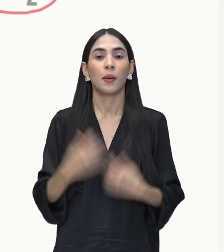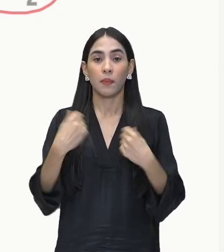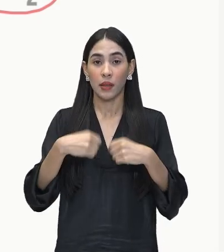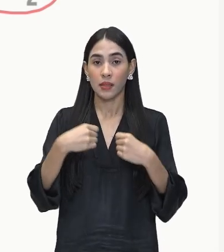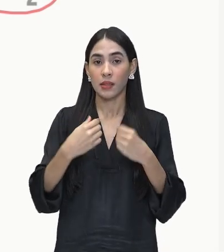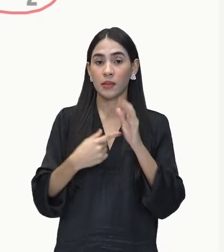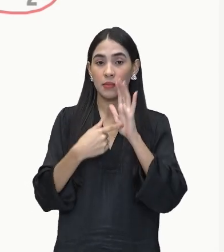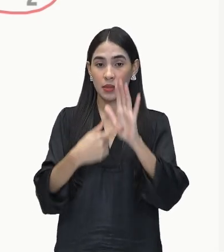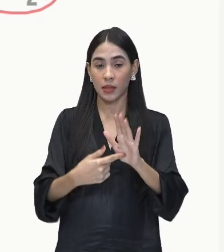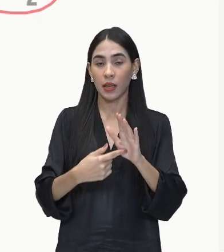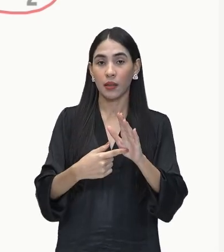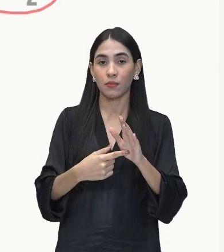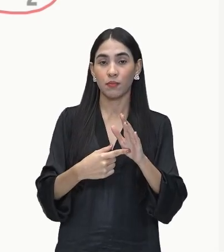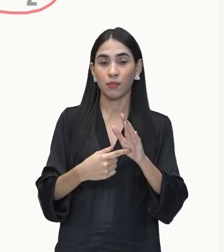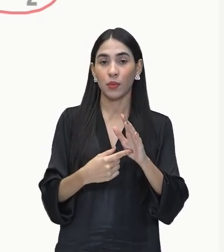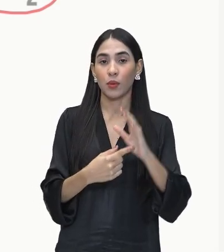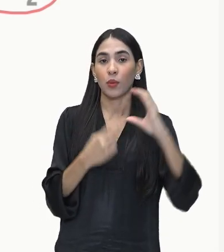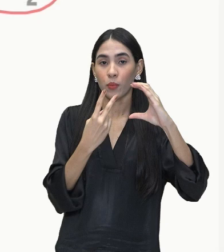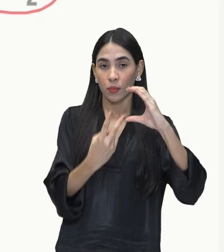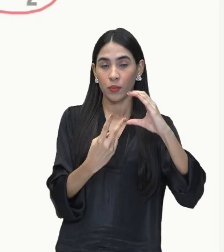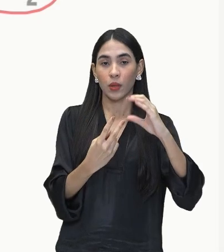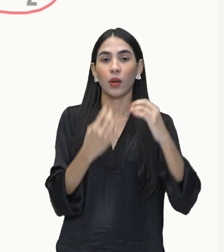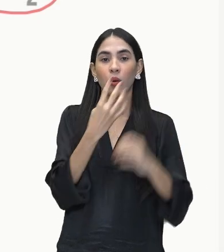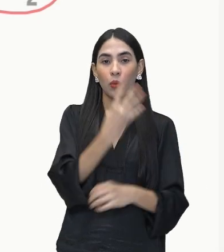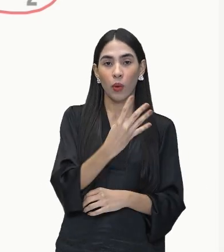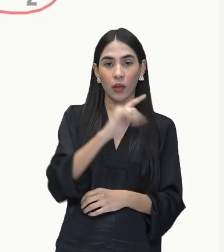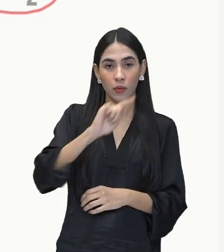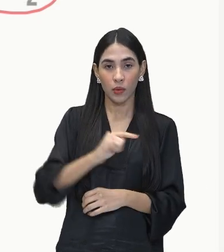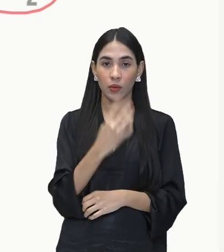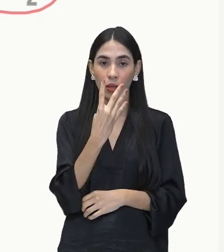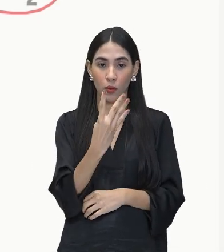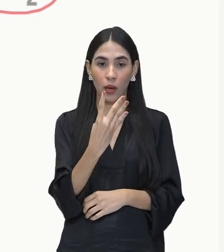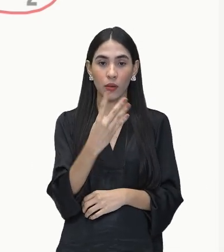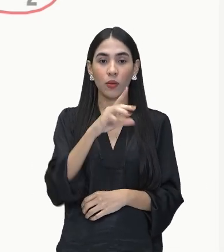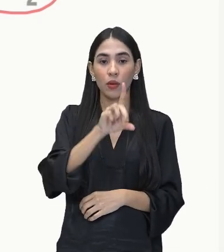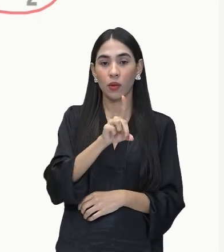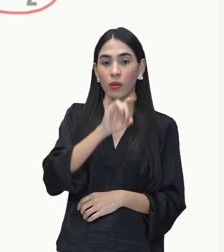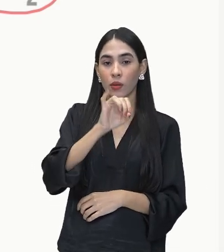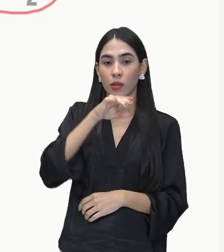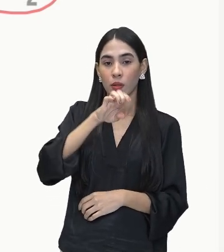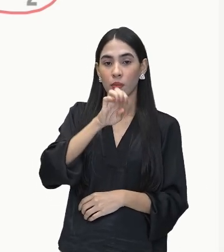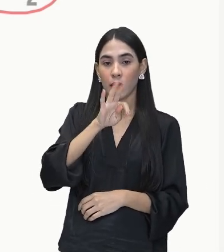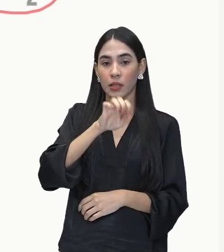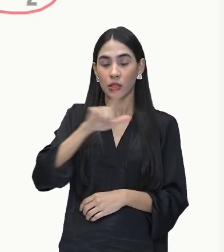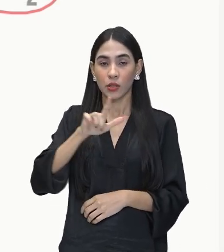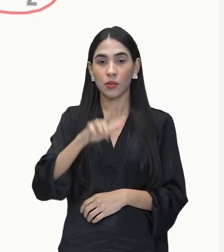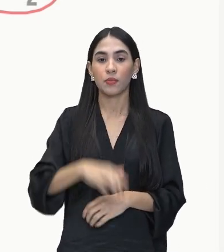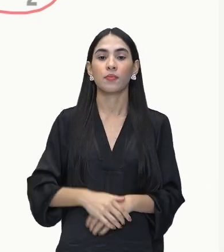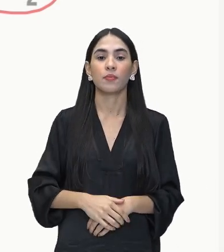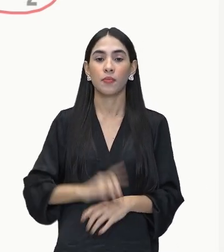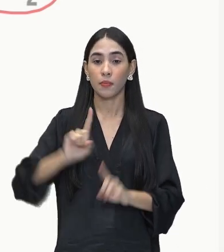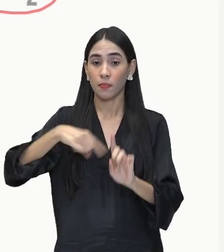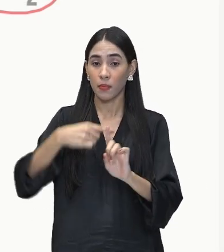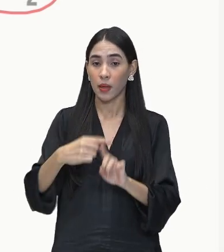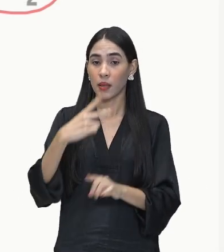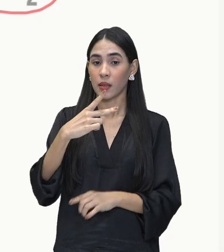representar os 2, né? 4,4 dimetil e a cadeia principal,